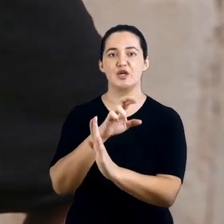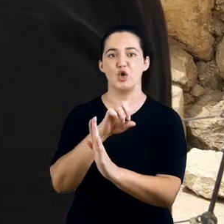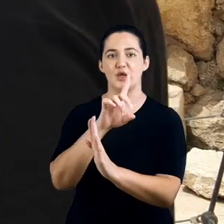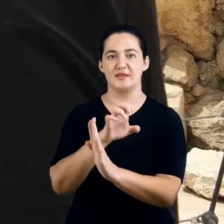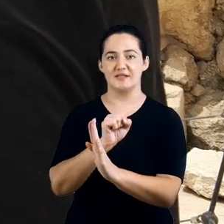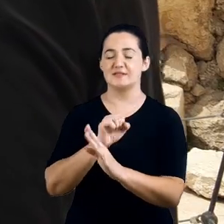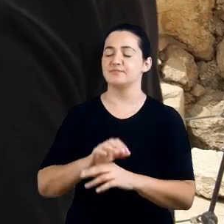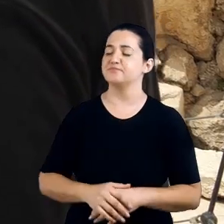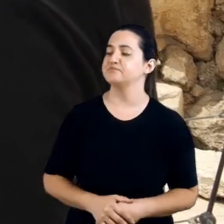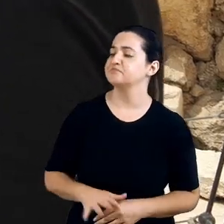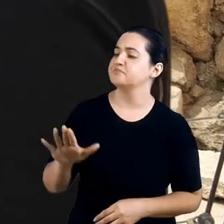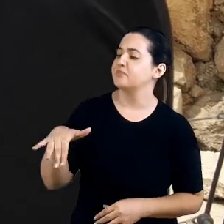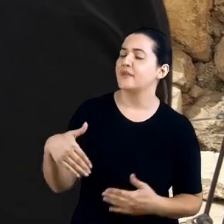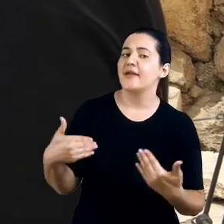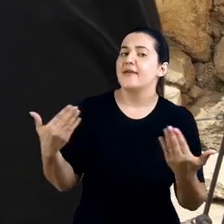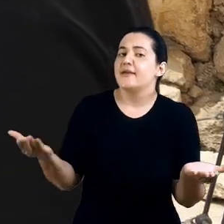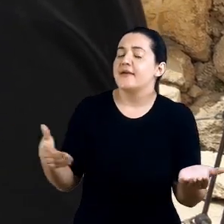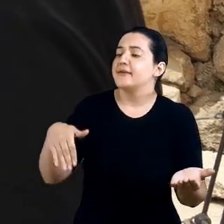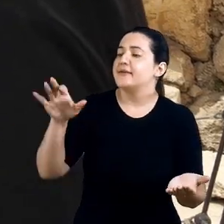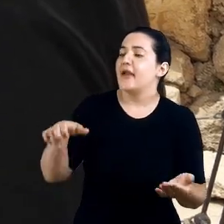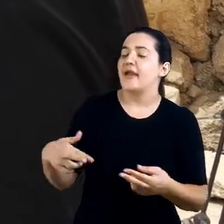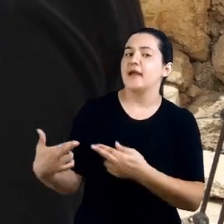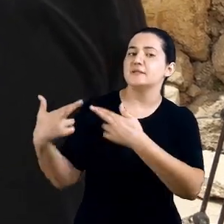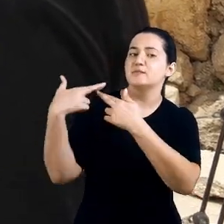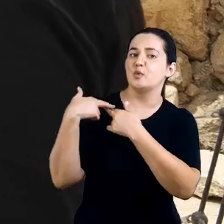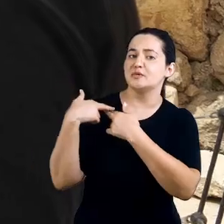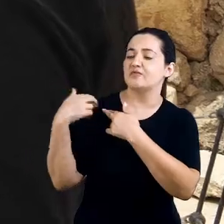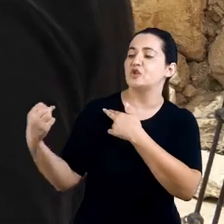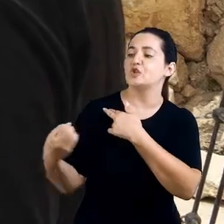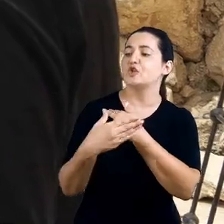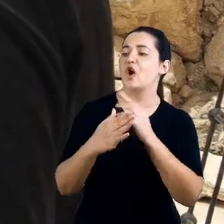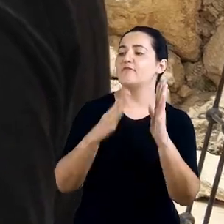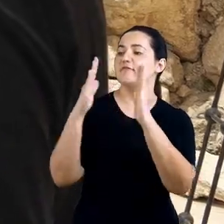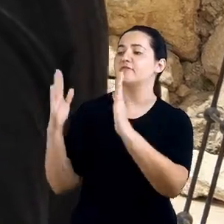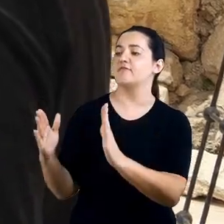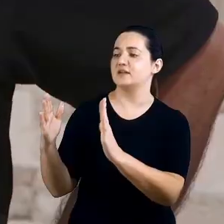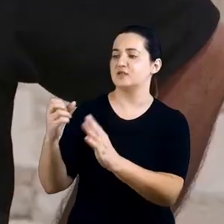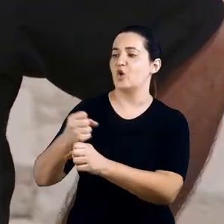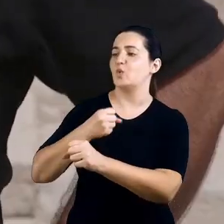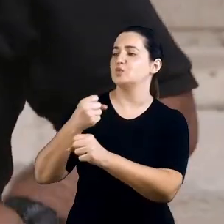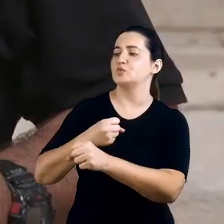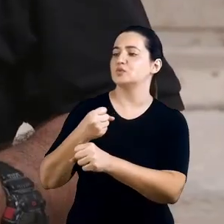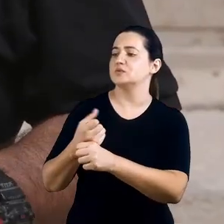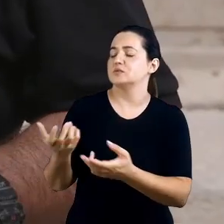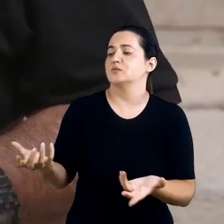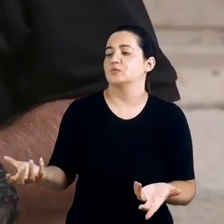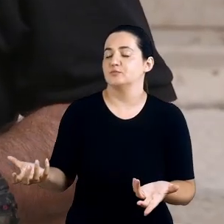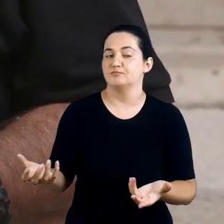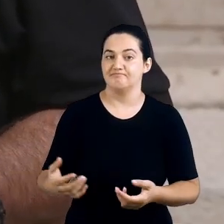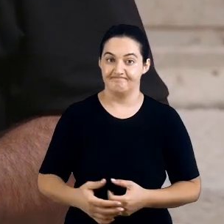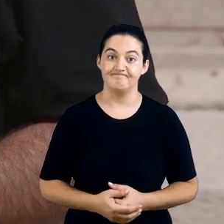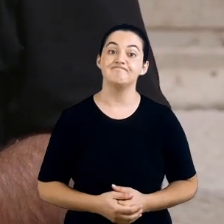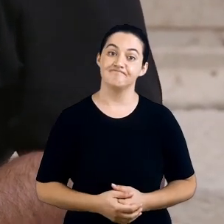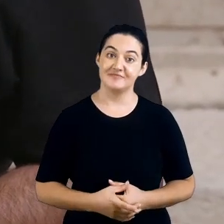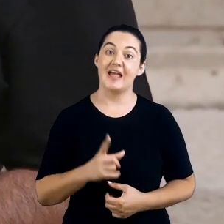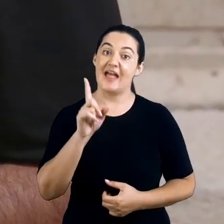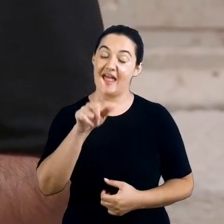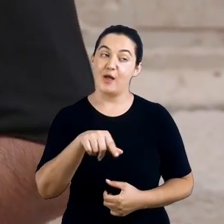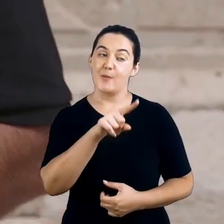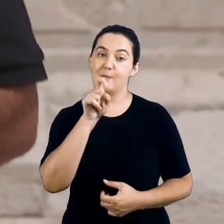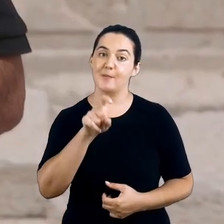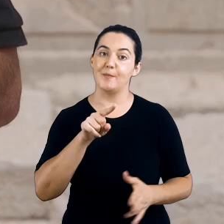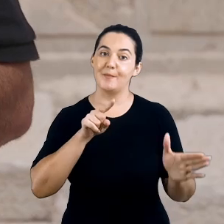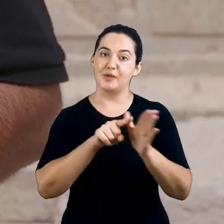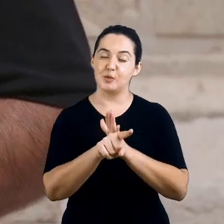Herodes. E quem seria o responsável ou os responsáveis por essa nova fase de construção? Bem, esta é uma grande